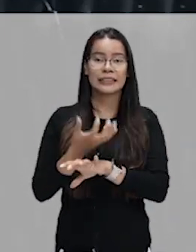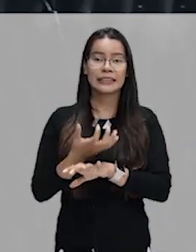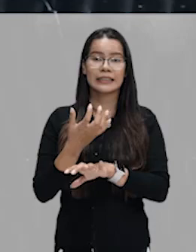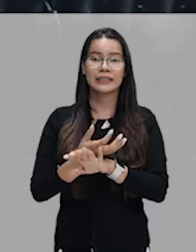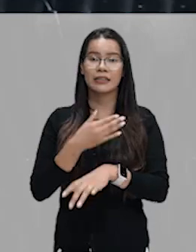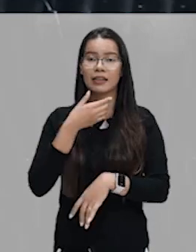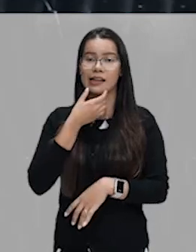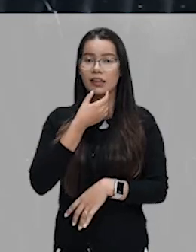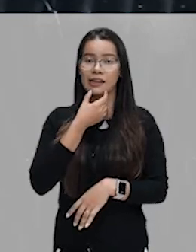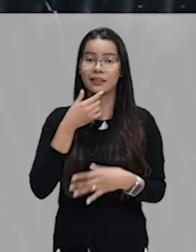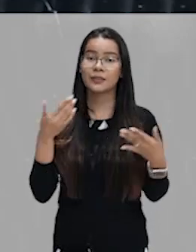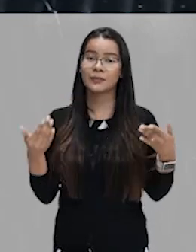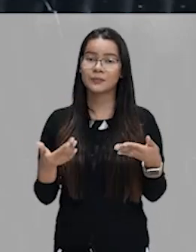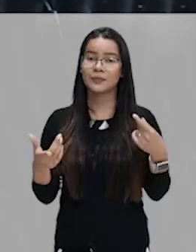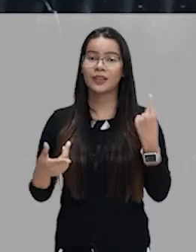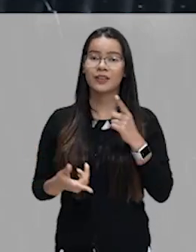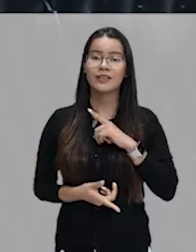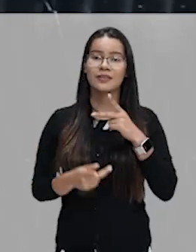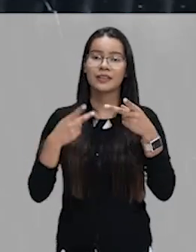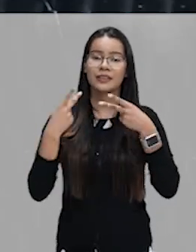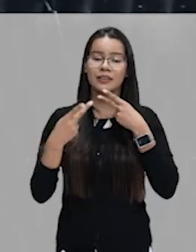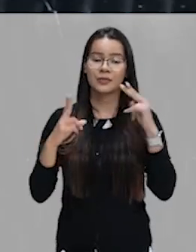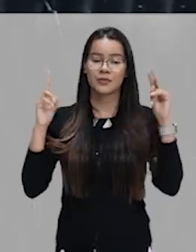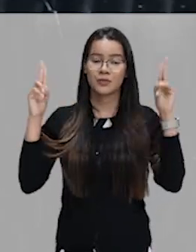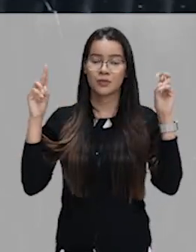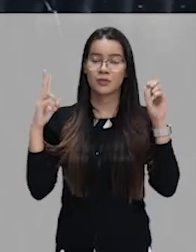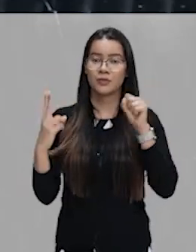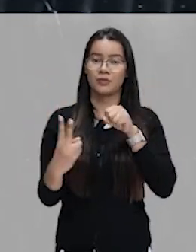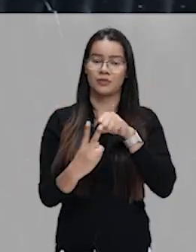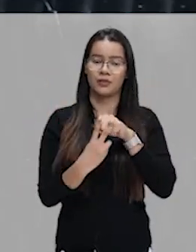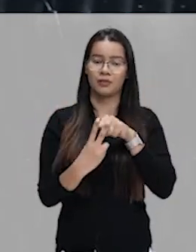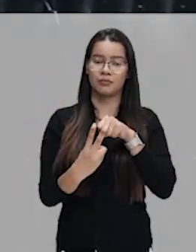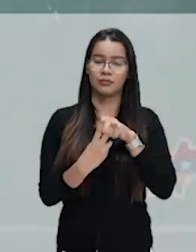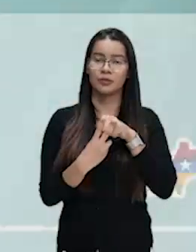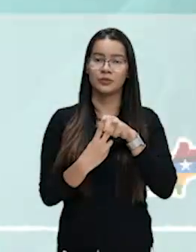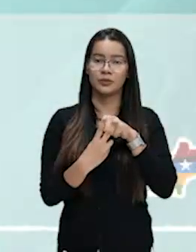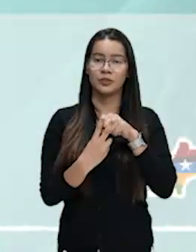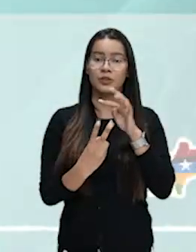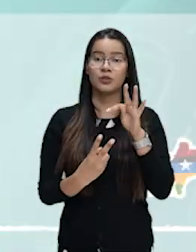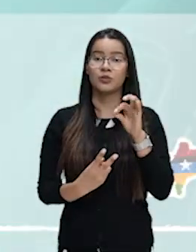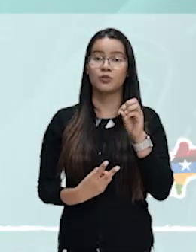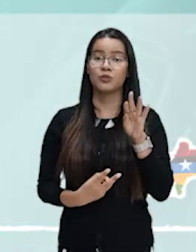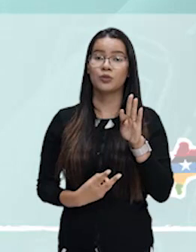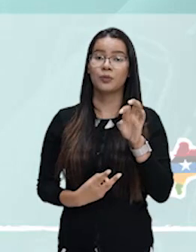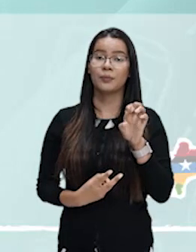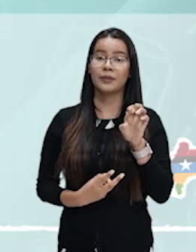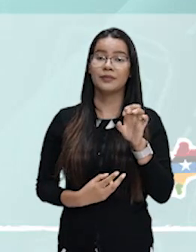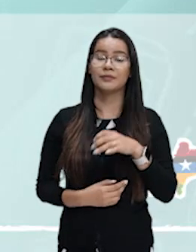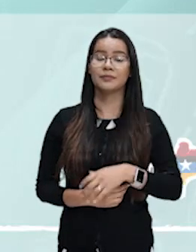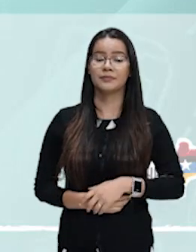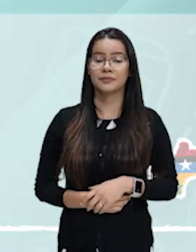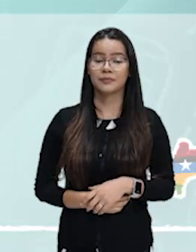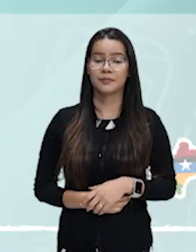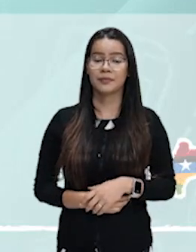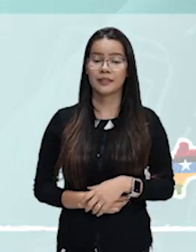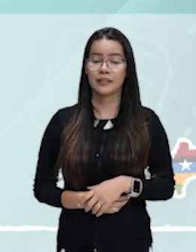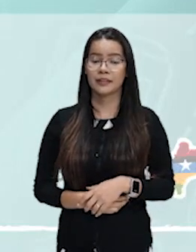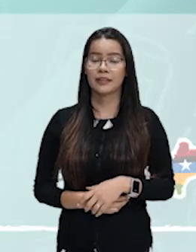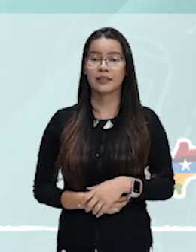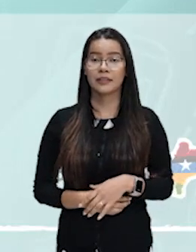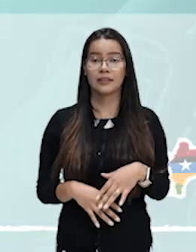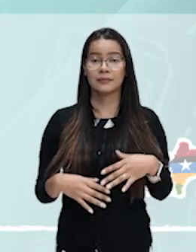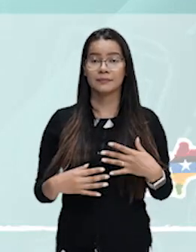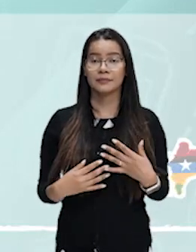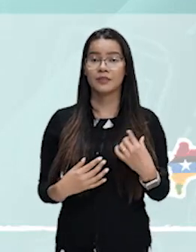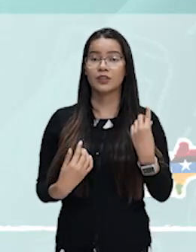Michelle. Hoje nós vamos falar sobre verbo dare to be, o verb dare to be in simple past,